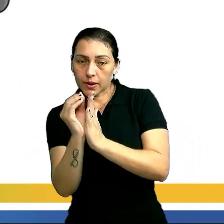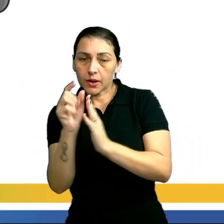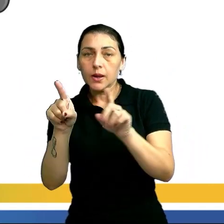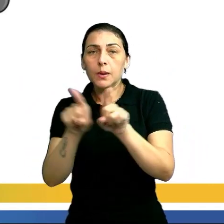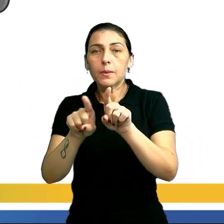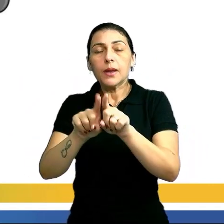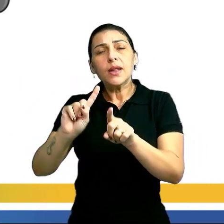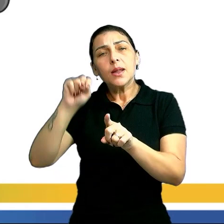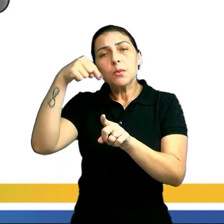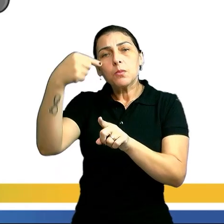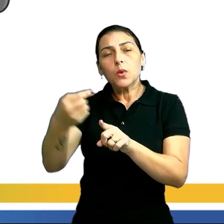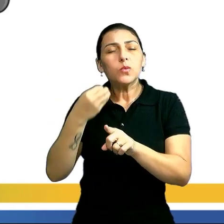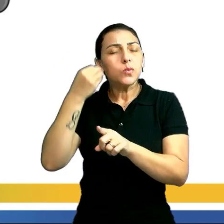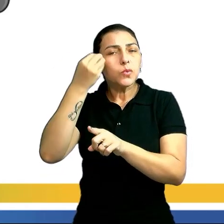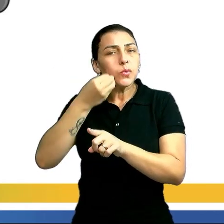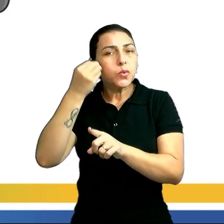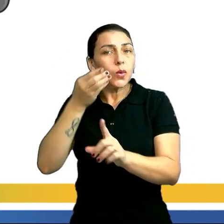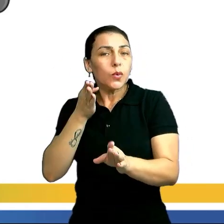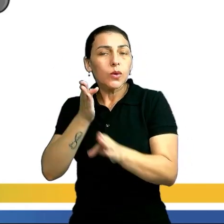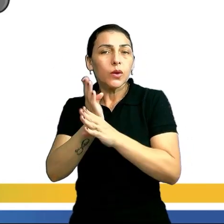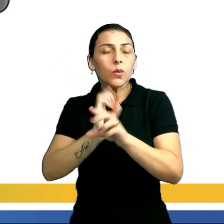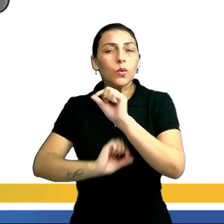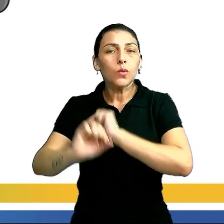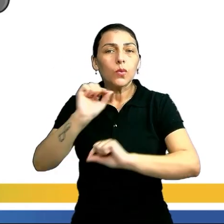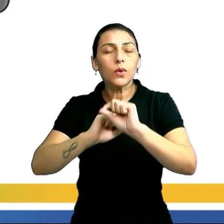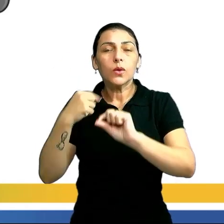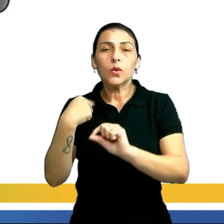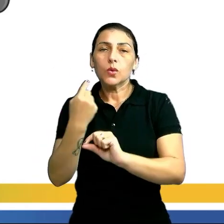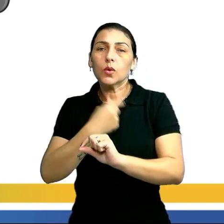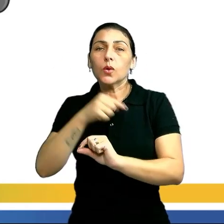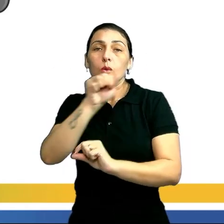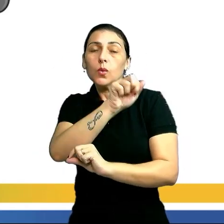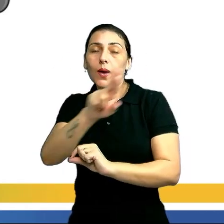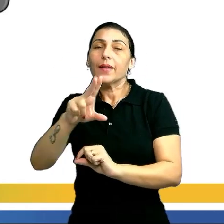esse experimento foi identificado que no nosso